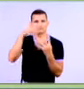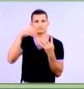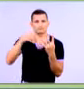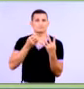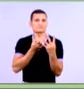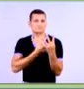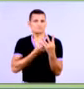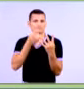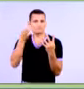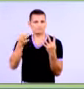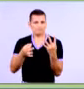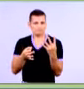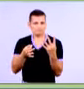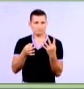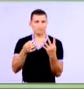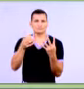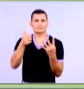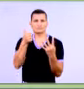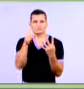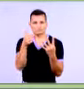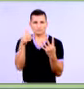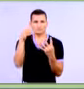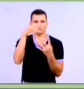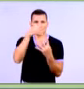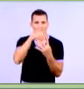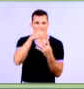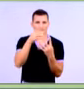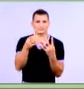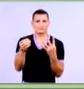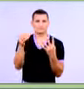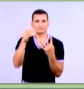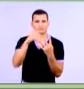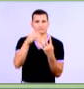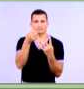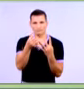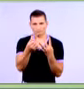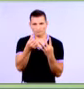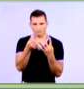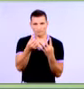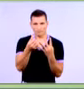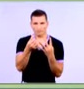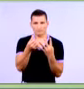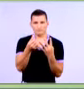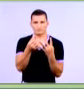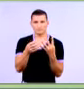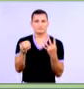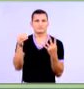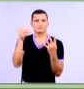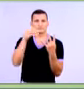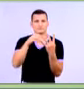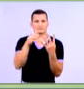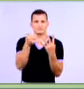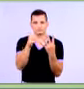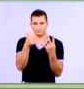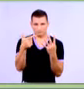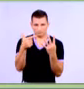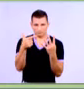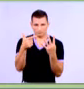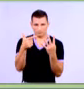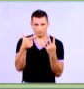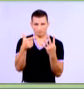ordenada, ó, inseri o 11 de forma ordenada, inseri o 6 de forma ordenada, inseri o 12 de forma